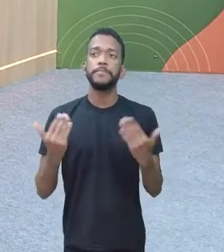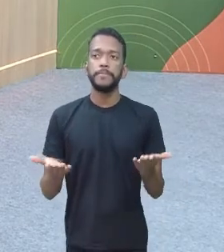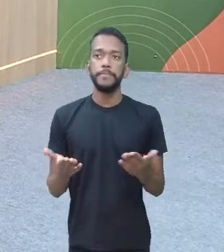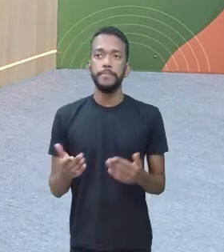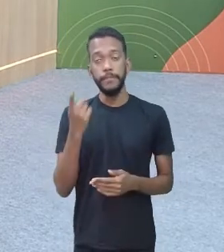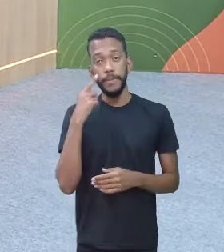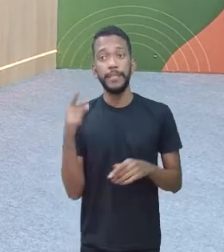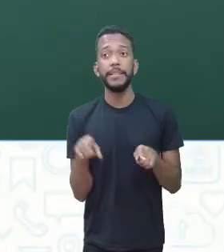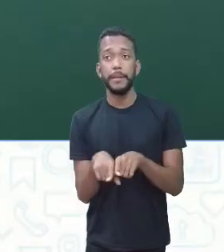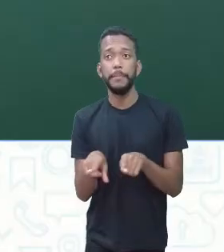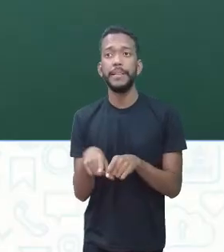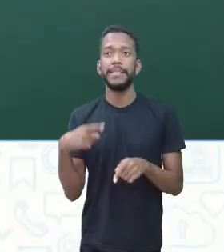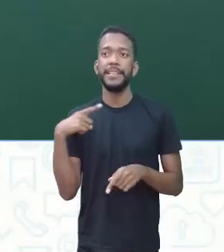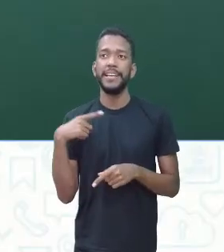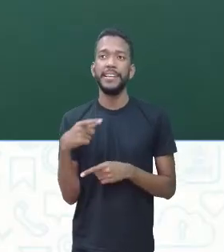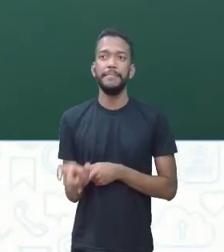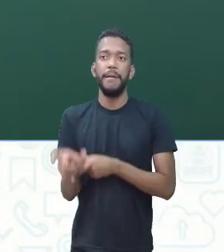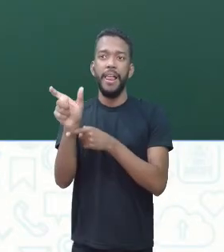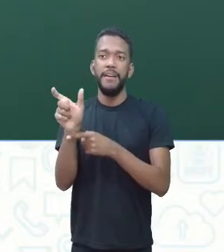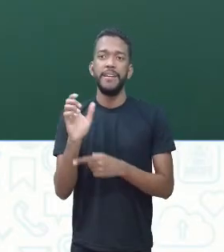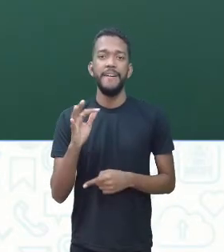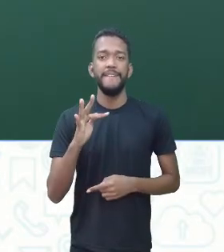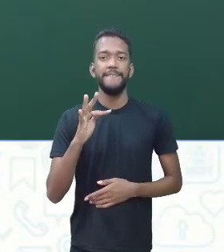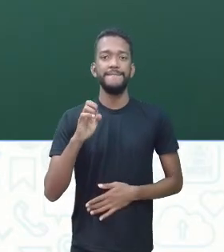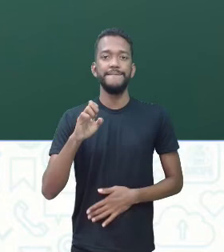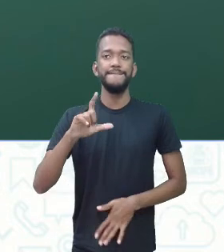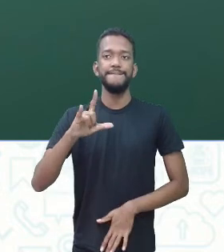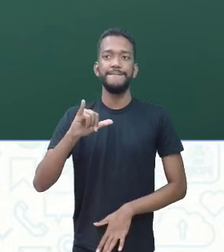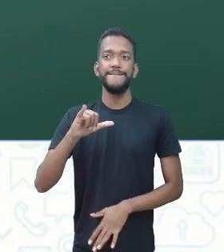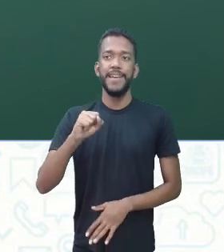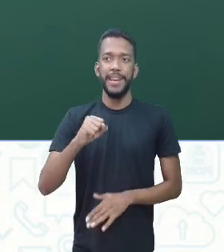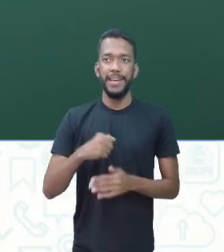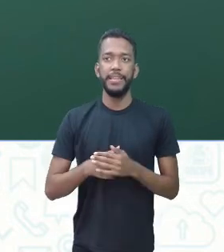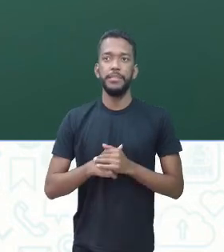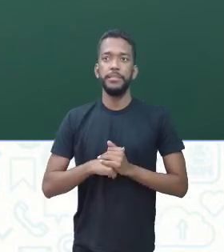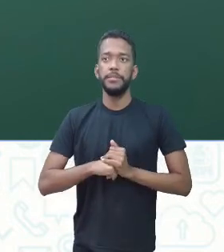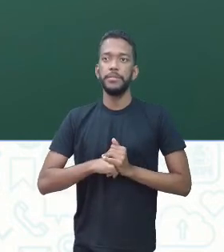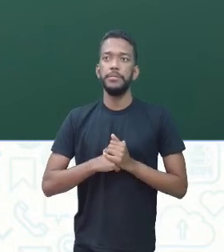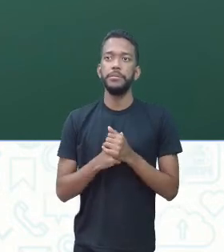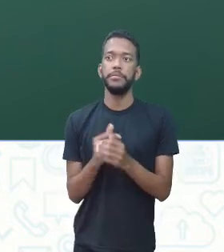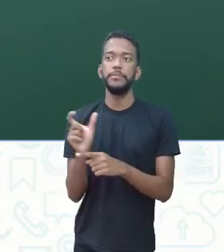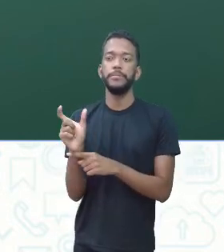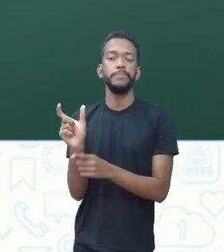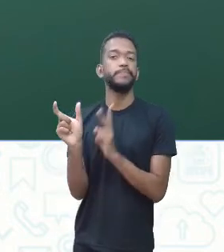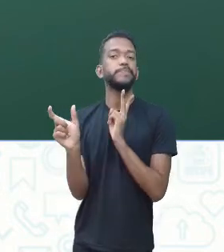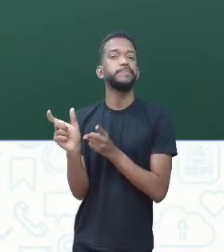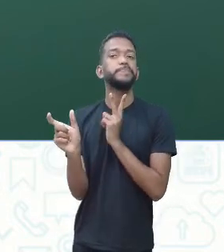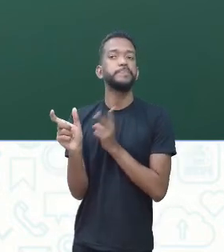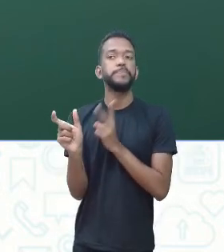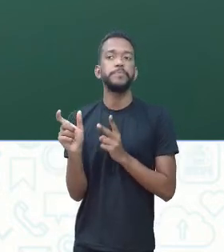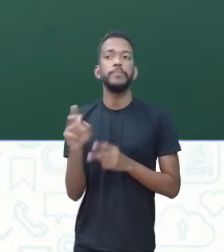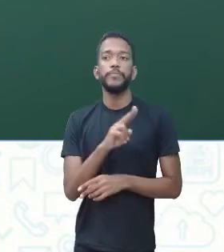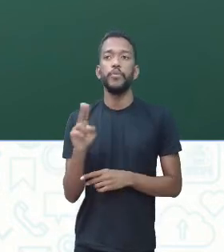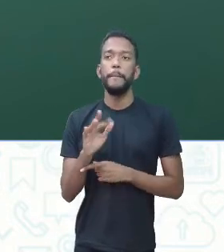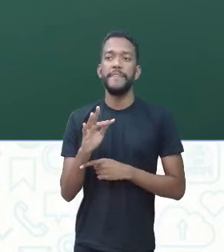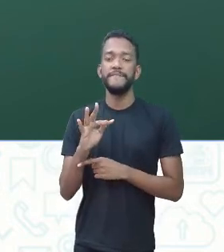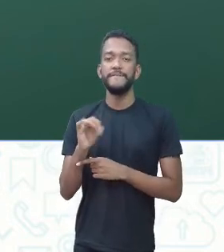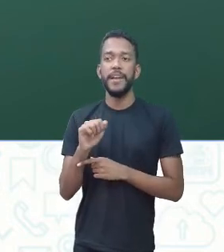Feliz. Então, nós temos aqui, não é? A palavra, não é? O radical da palavra, não é?